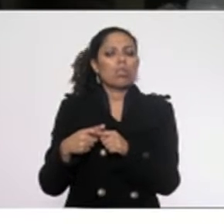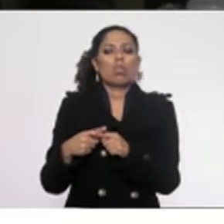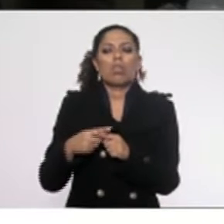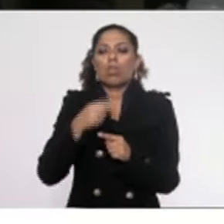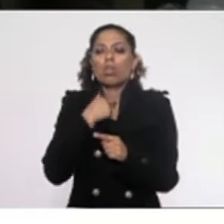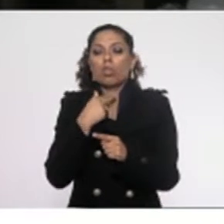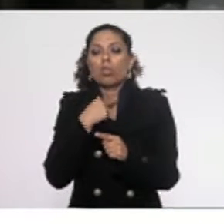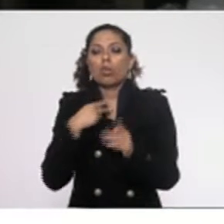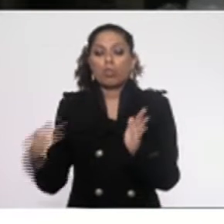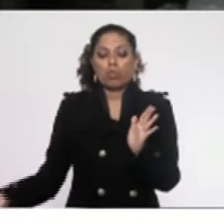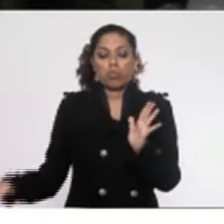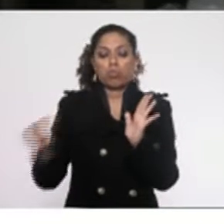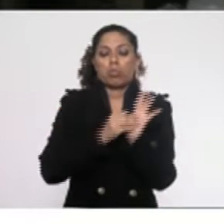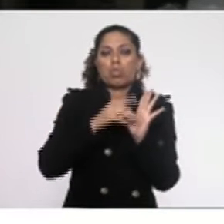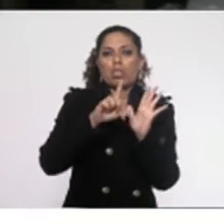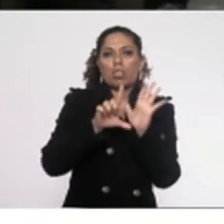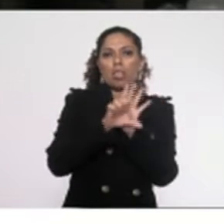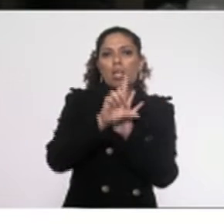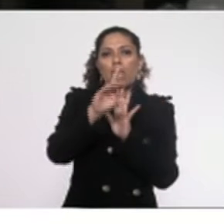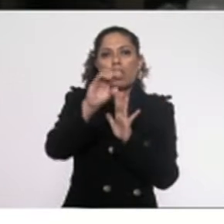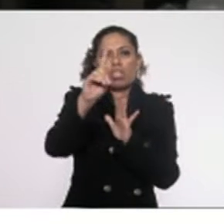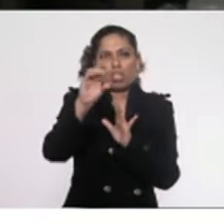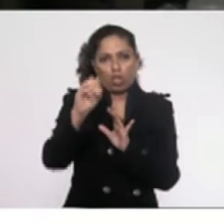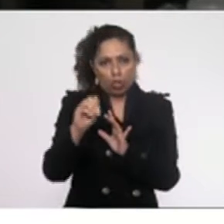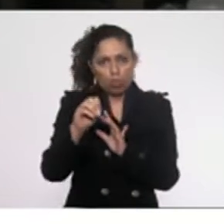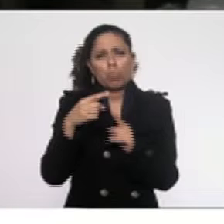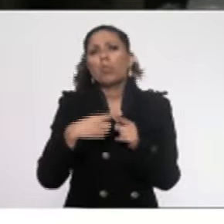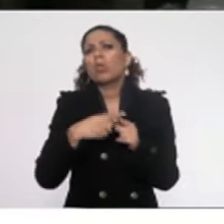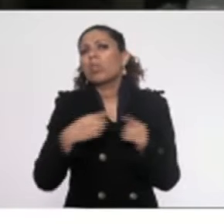pode constar da LDO?